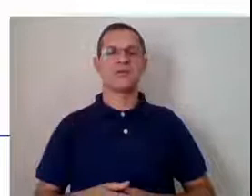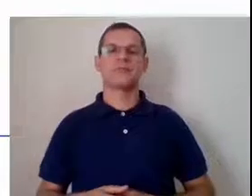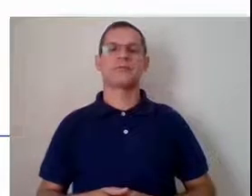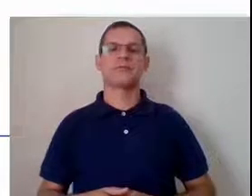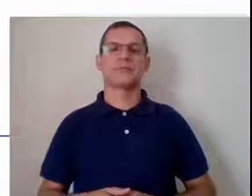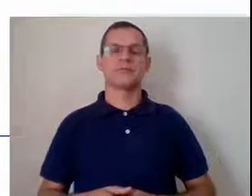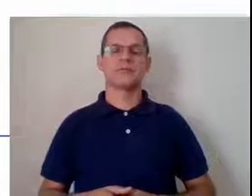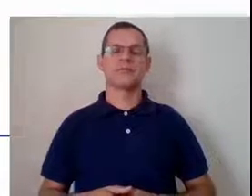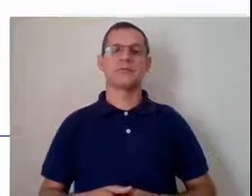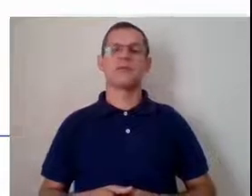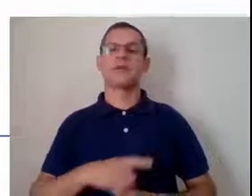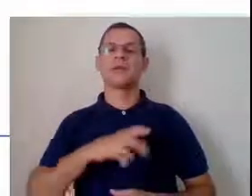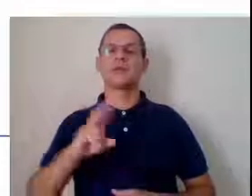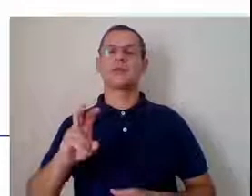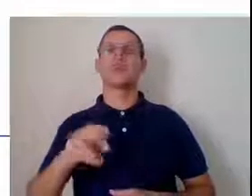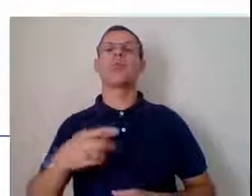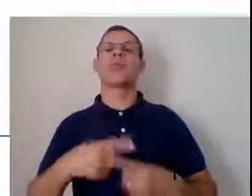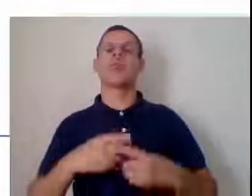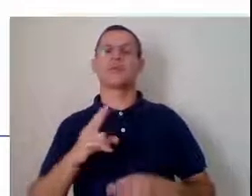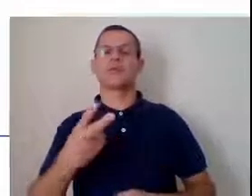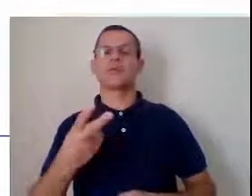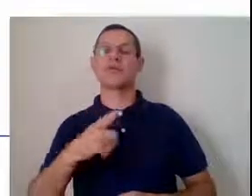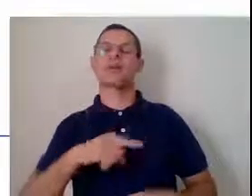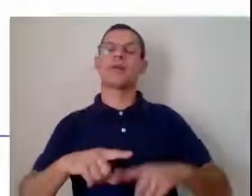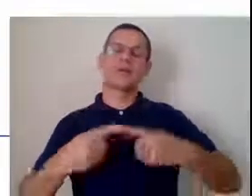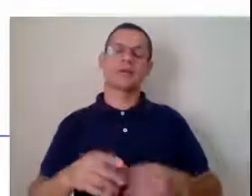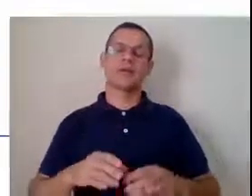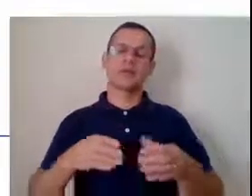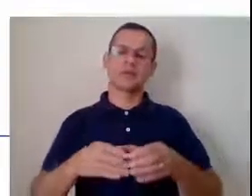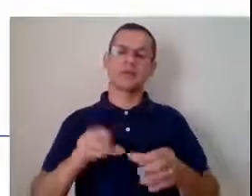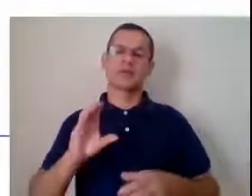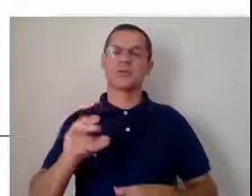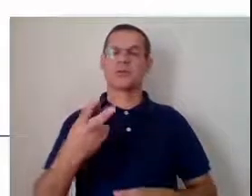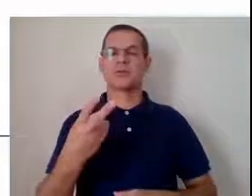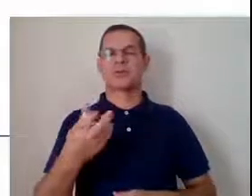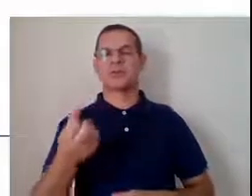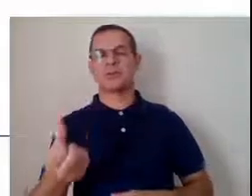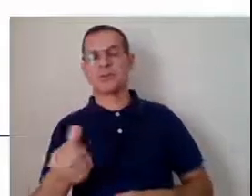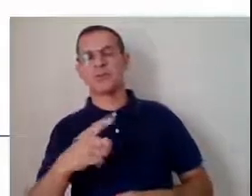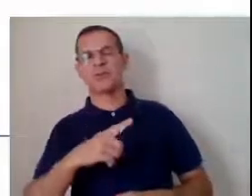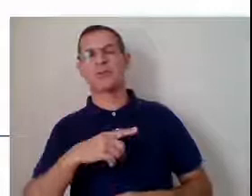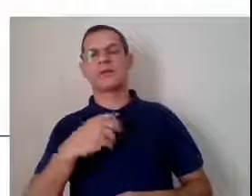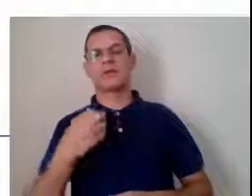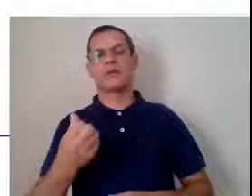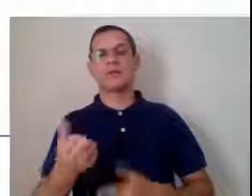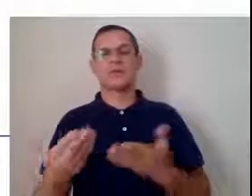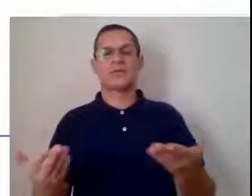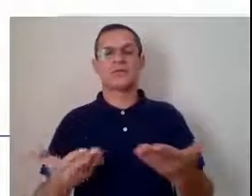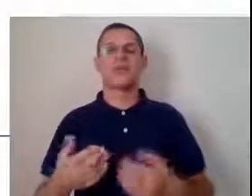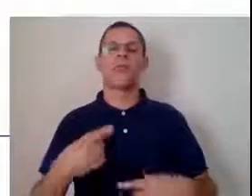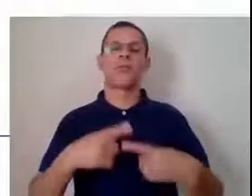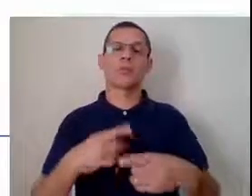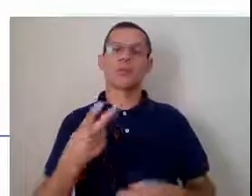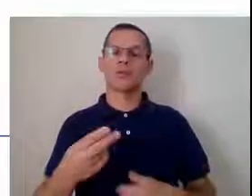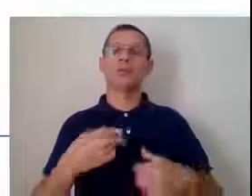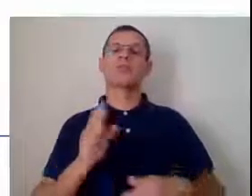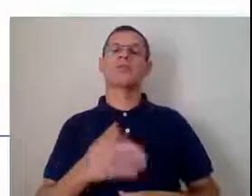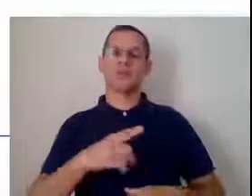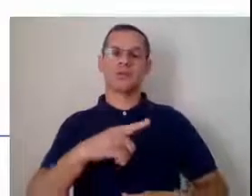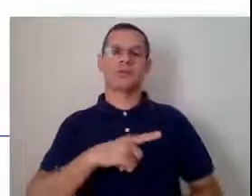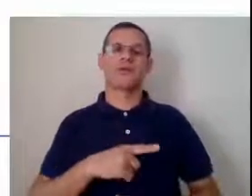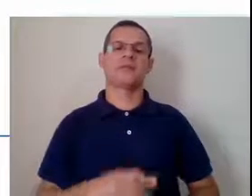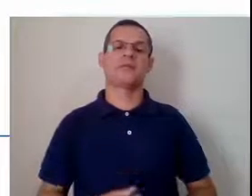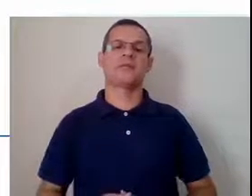o 5 aqui, porque o 2 já está lá. E o conjunto C, 2 e 6. Vamos pôr o 6 aqui, porque o 2 também já